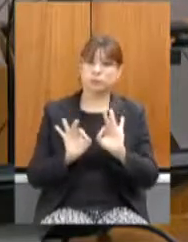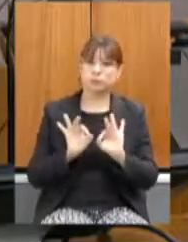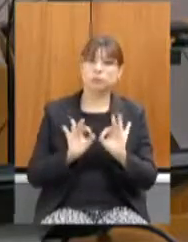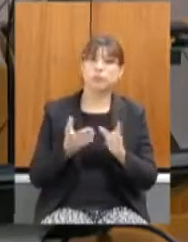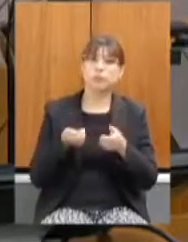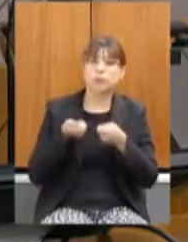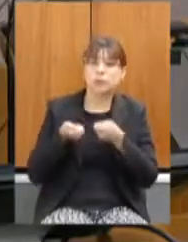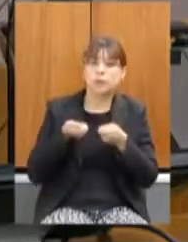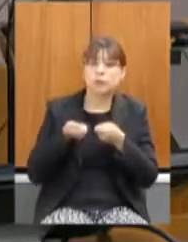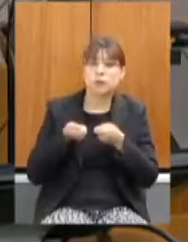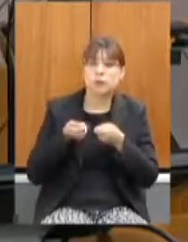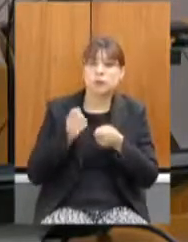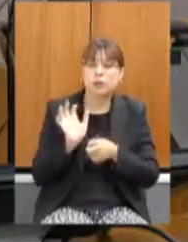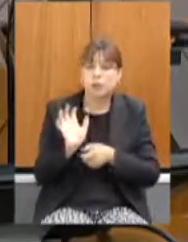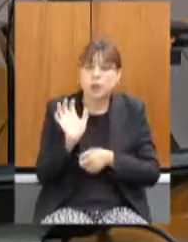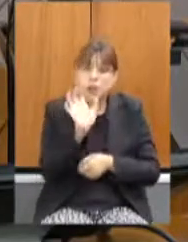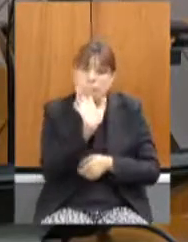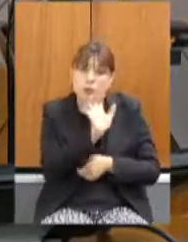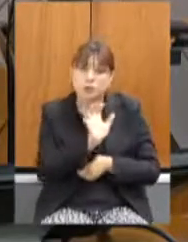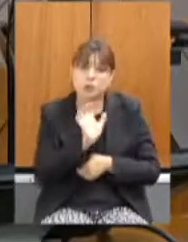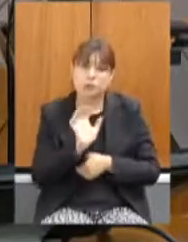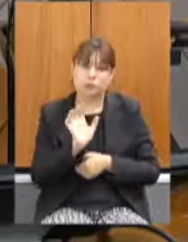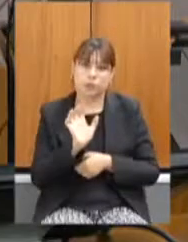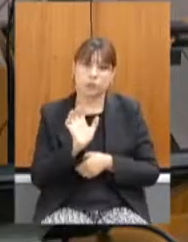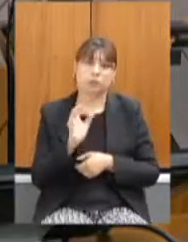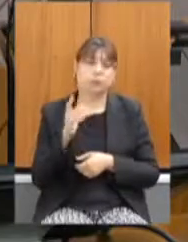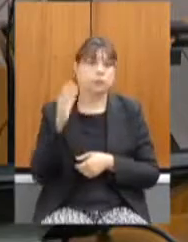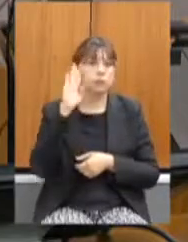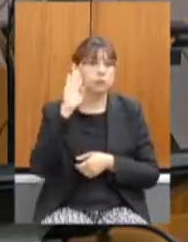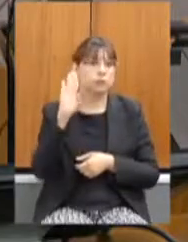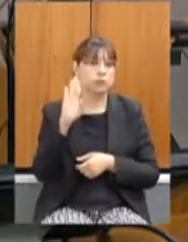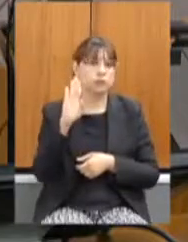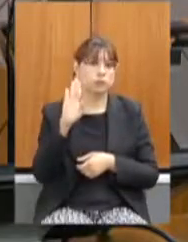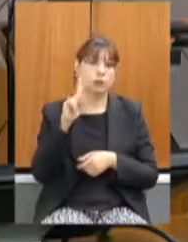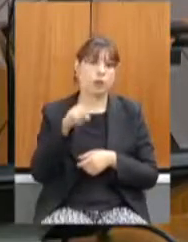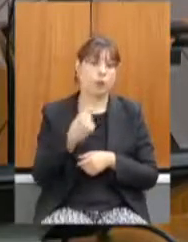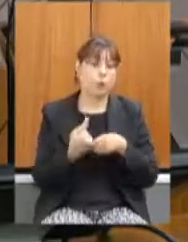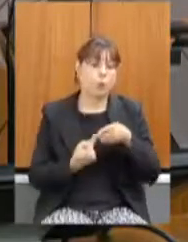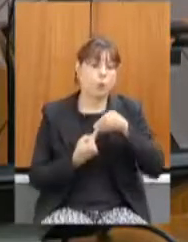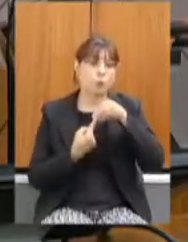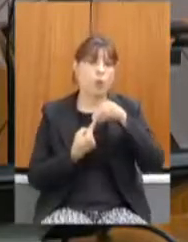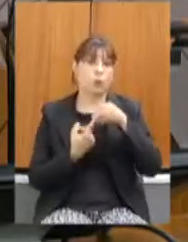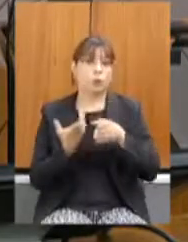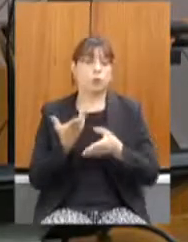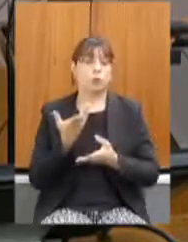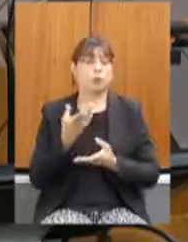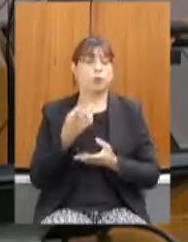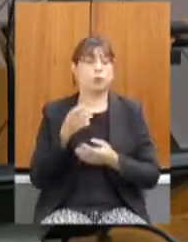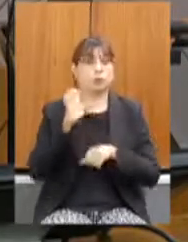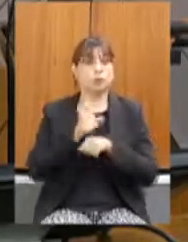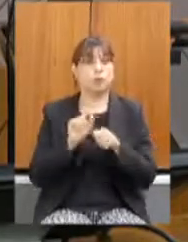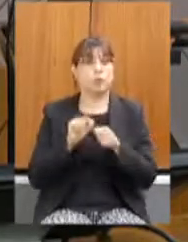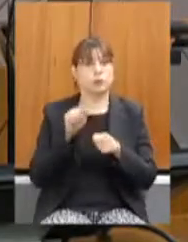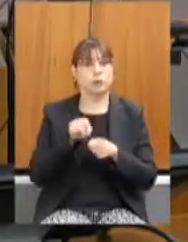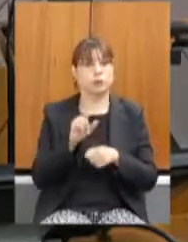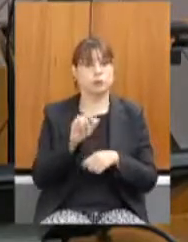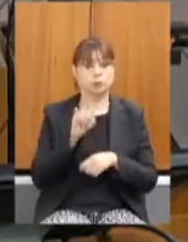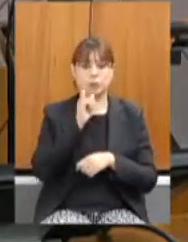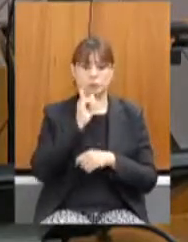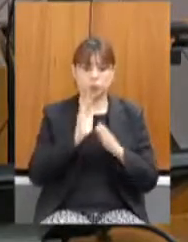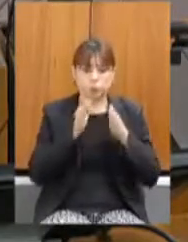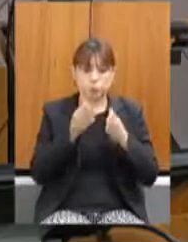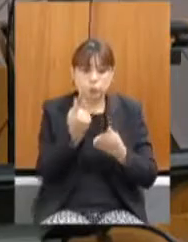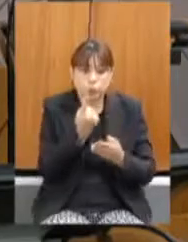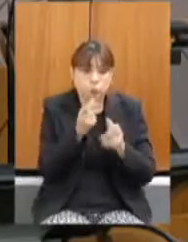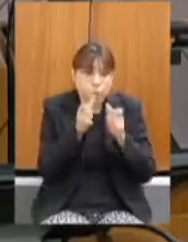macrorregionais e essa é uma característica do Estado de Minas o único estado da federação que fez isso seja nós diz centralizamos